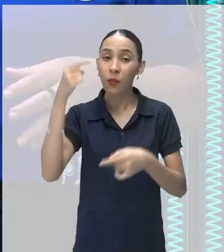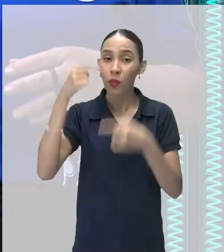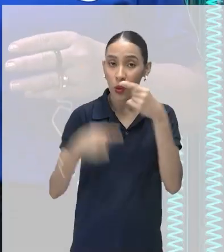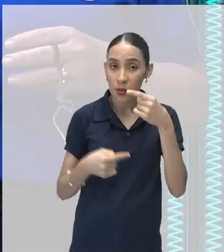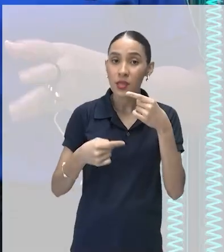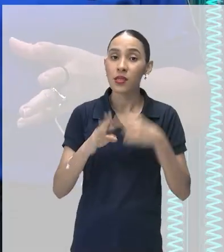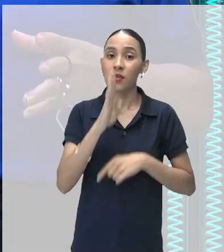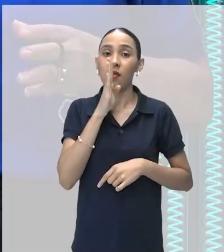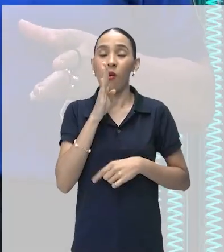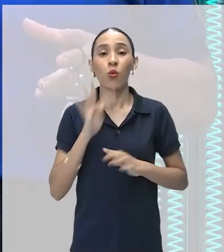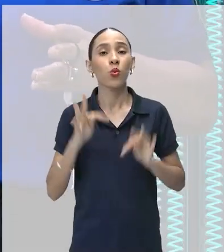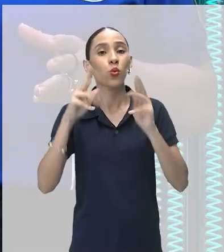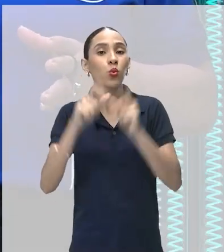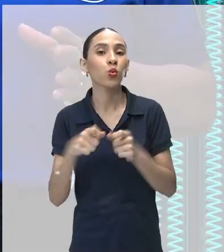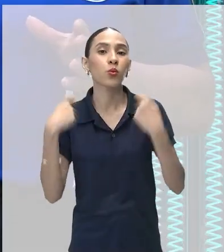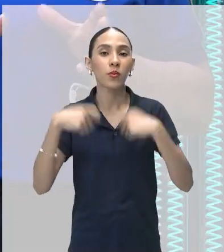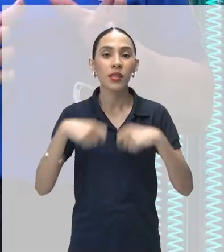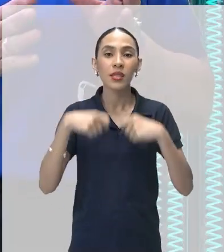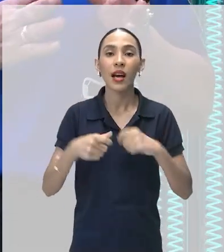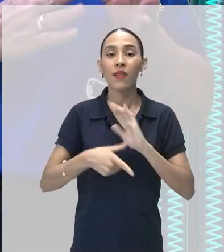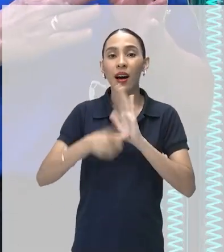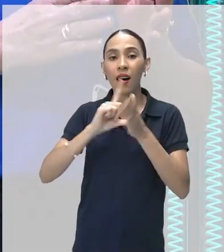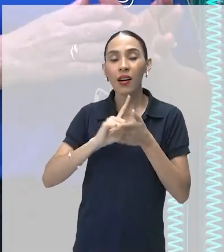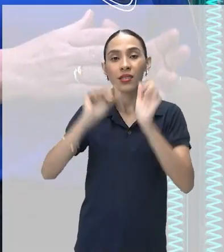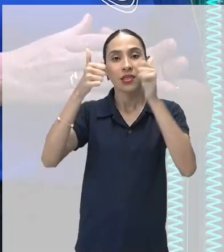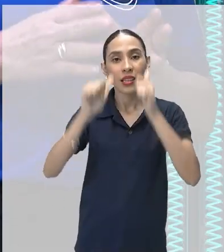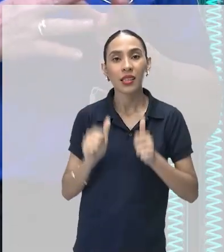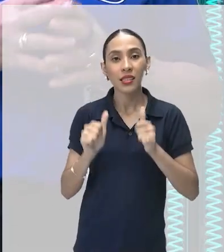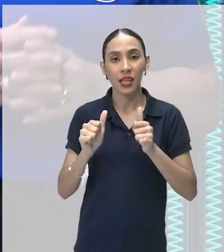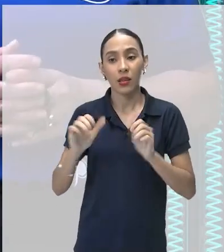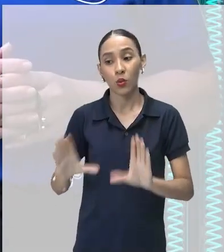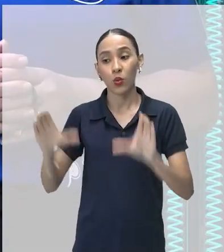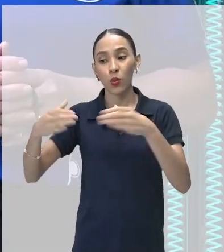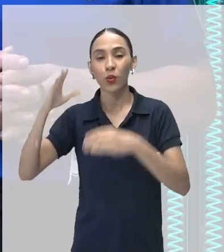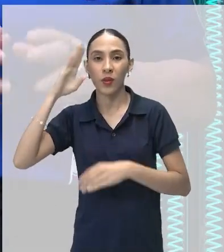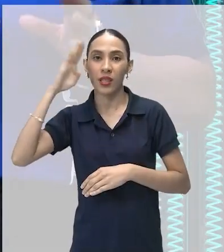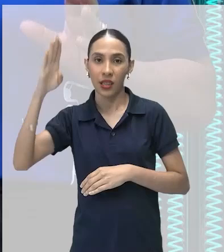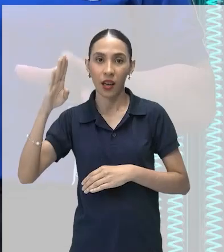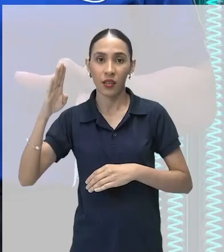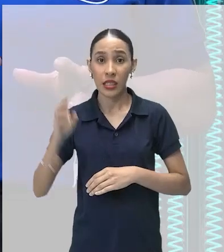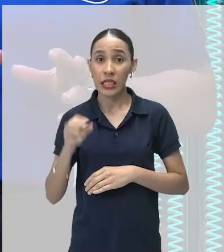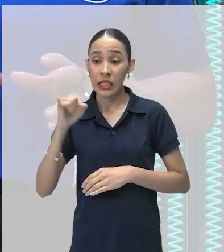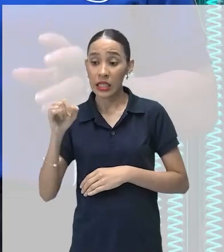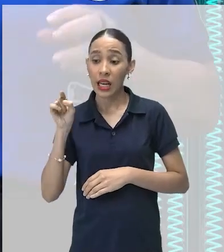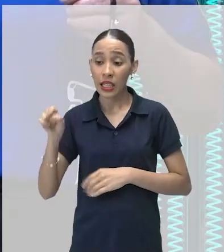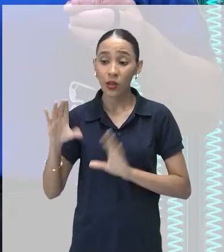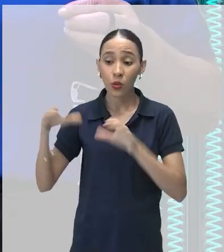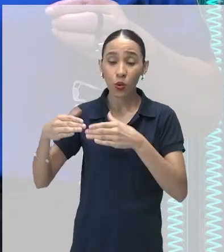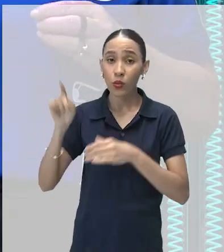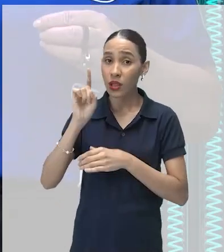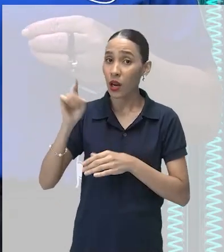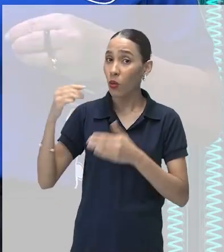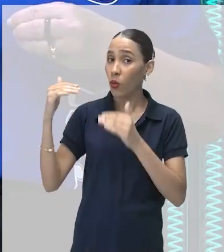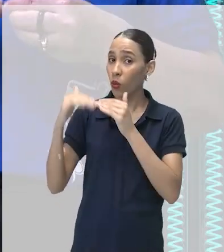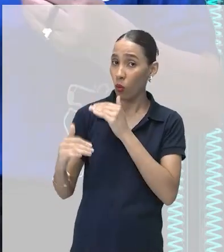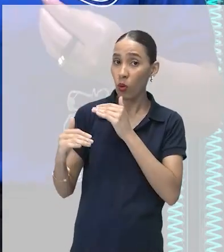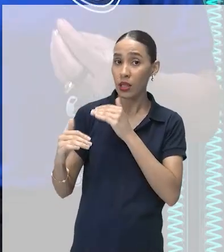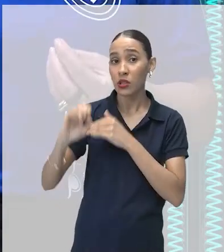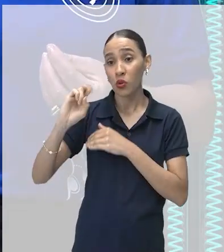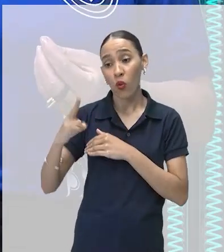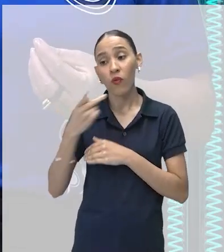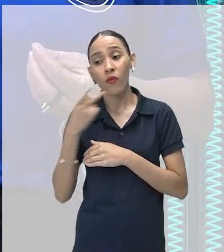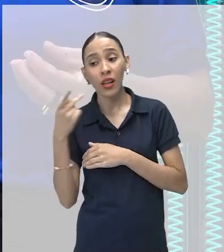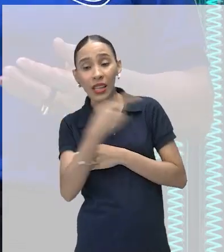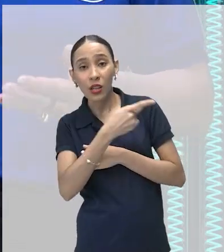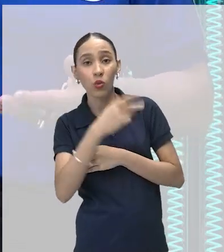censura, onde tudo tinha que ser passado pelo aval dos militares. Se eles não concordassem ou achassem que estava falando